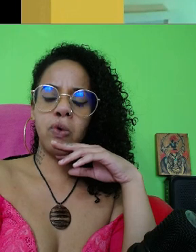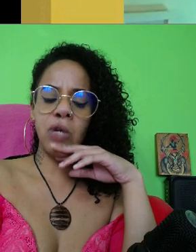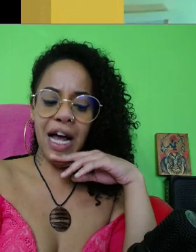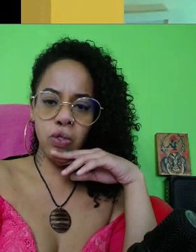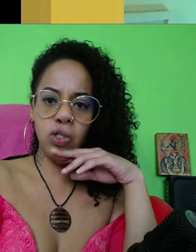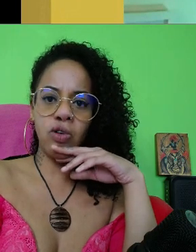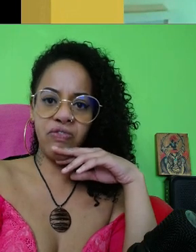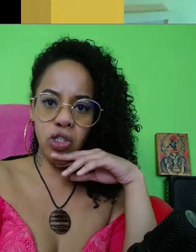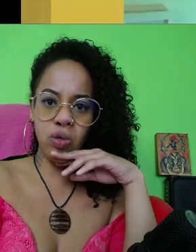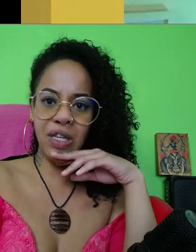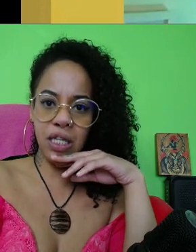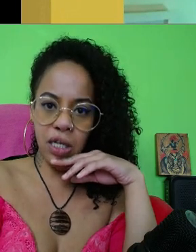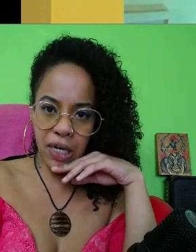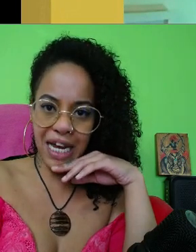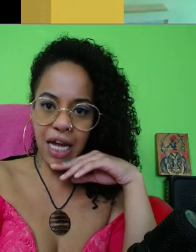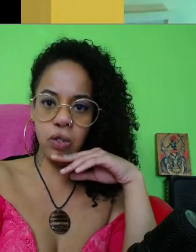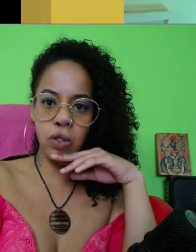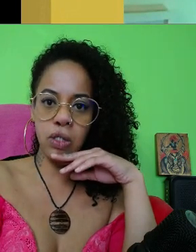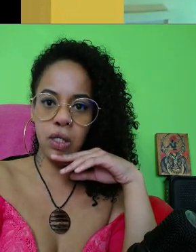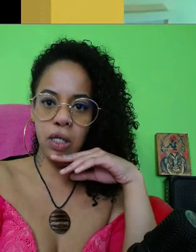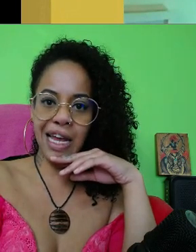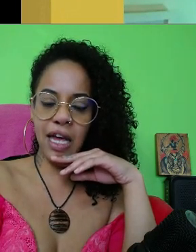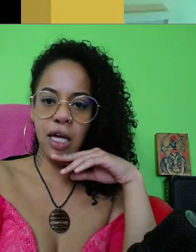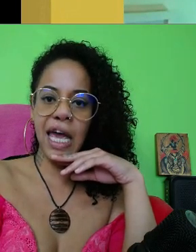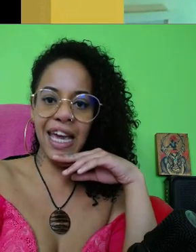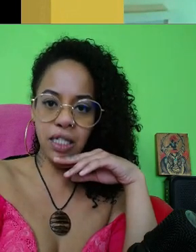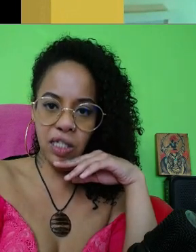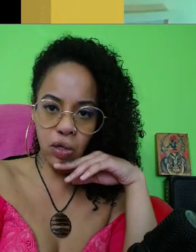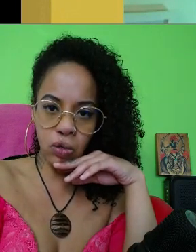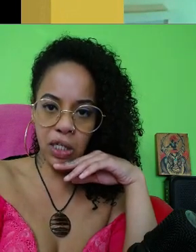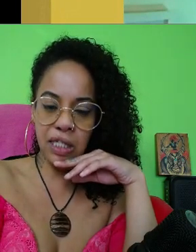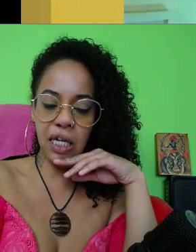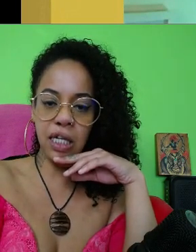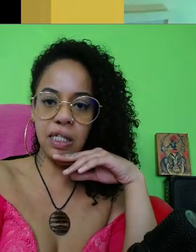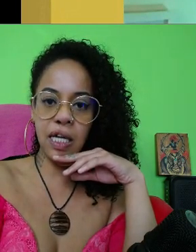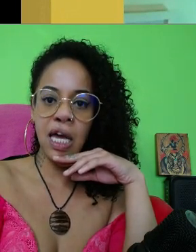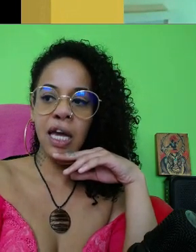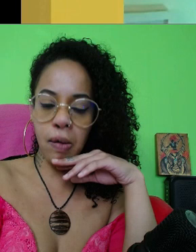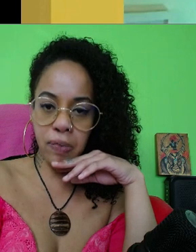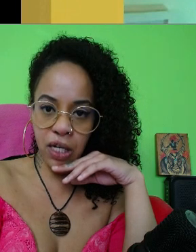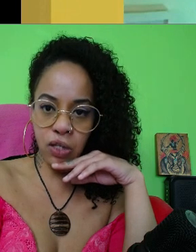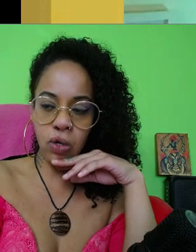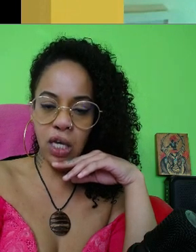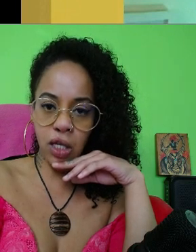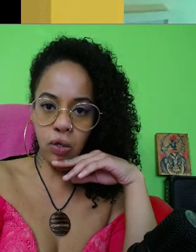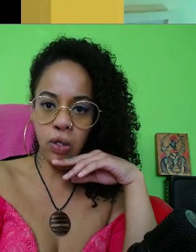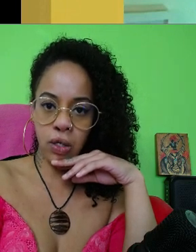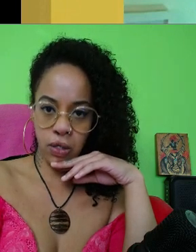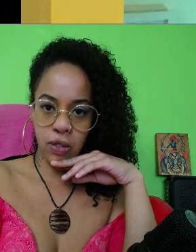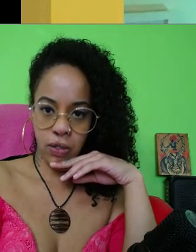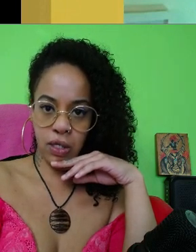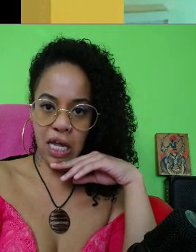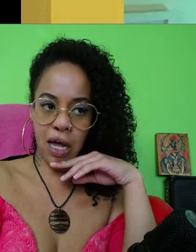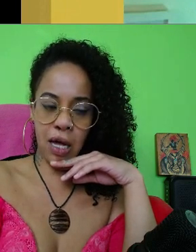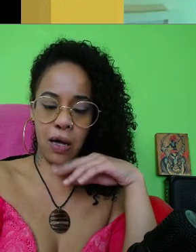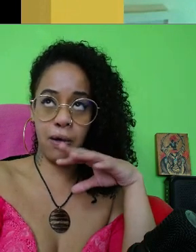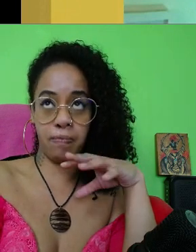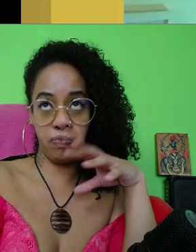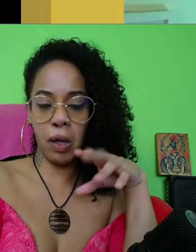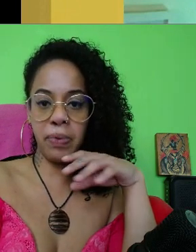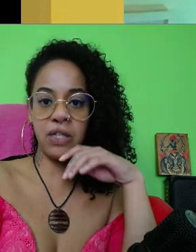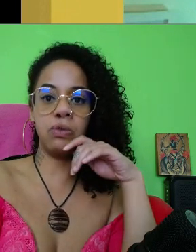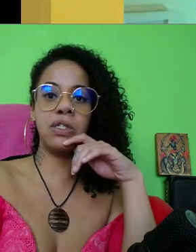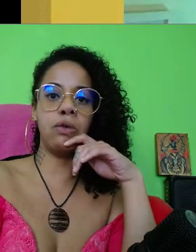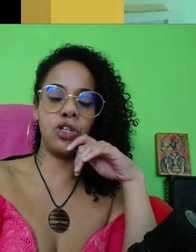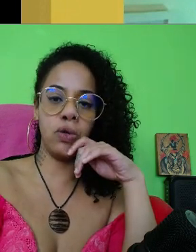por atos de ofício indeterminados né em Segunda instância quebrando o rito da